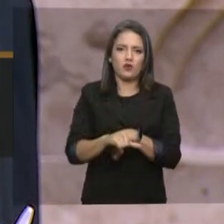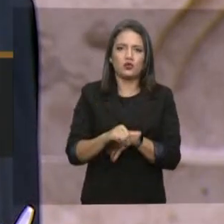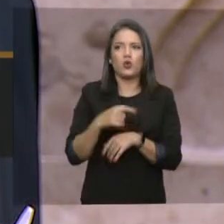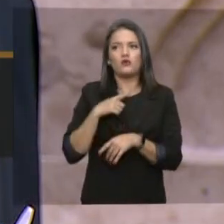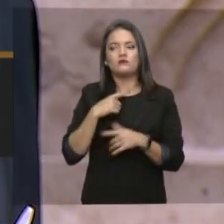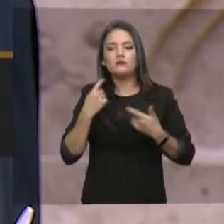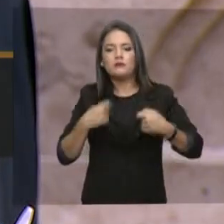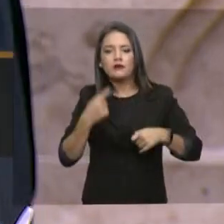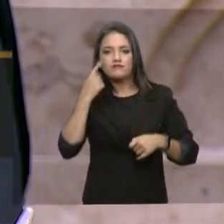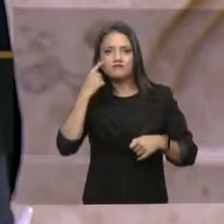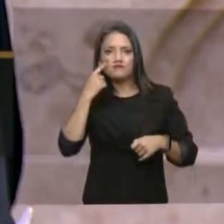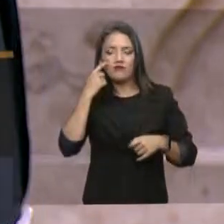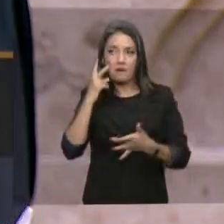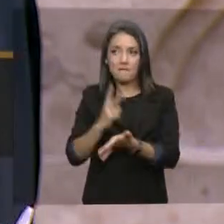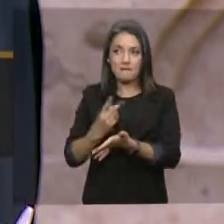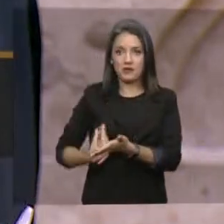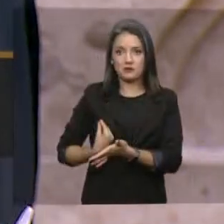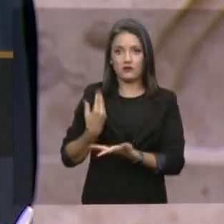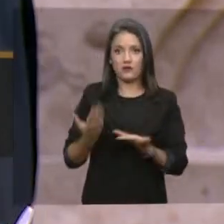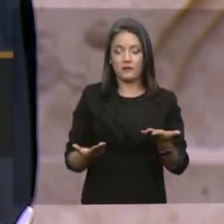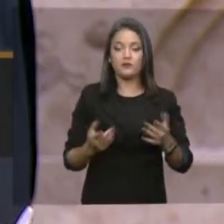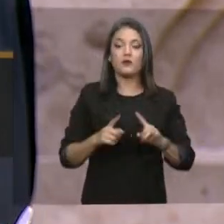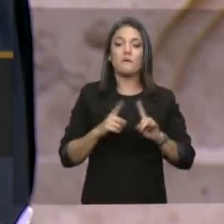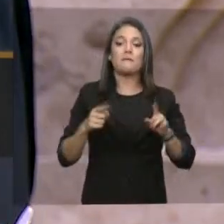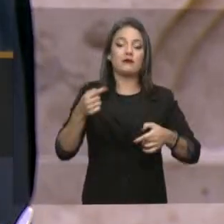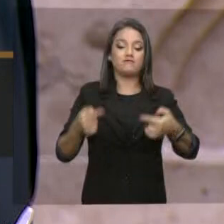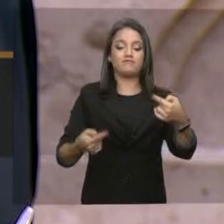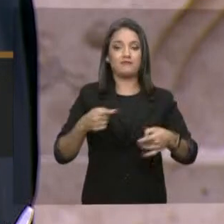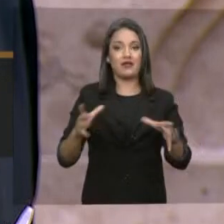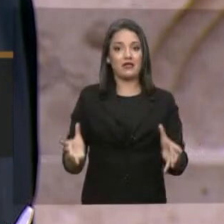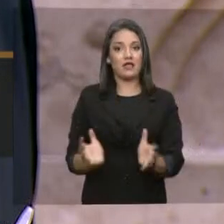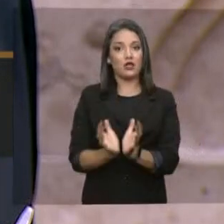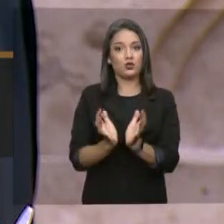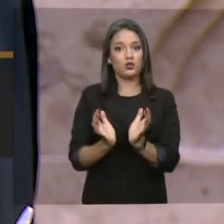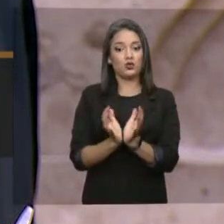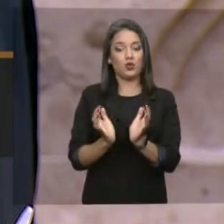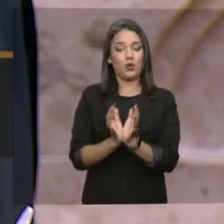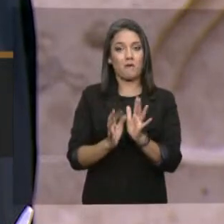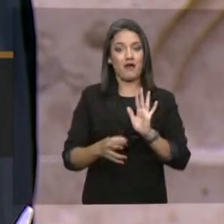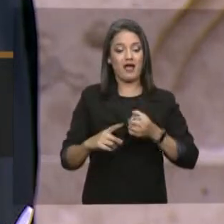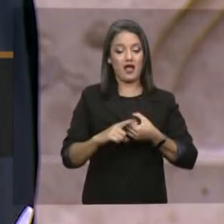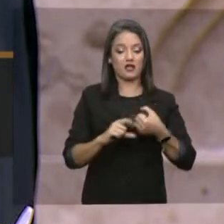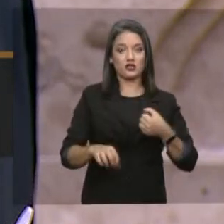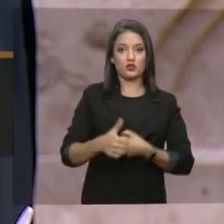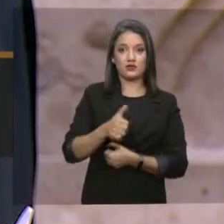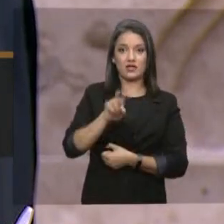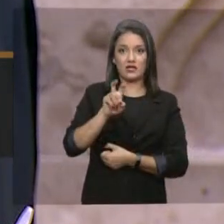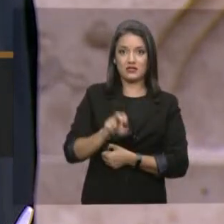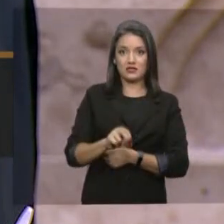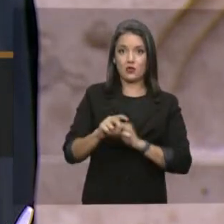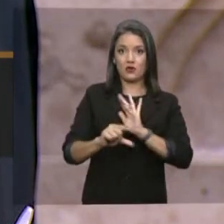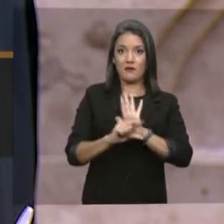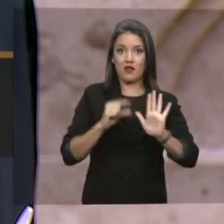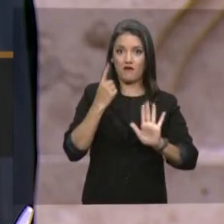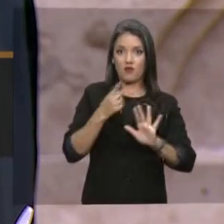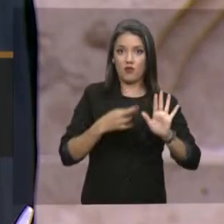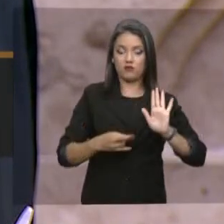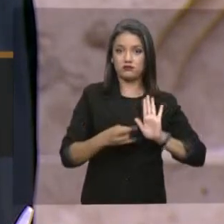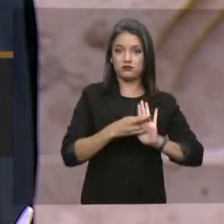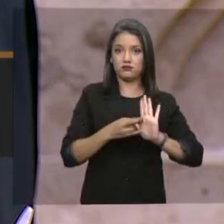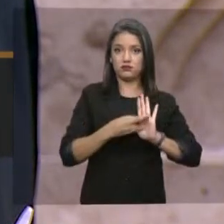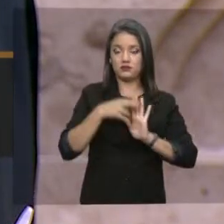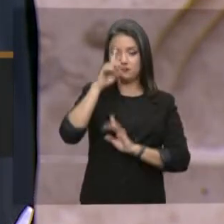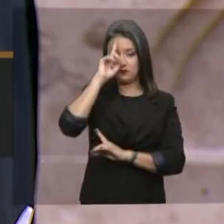judicante. No que concerne à deliberação realizada nas turmas, o artigo 150, parágrafo 1º do Regimento Interno, estabelece